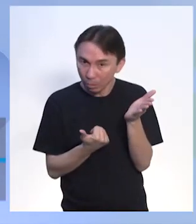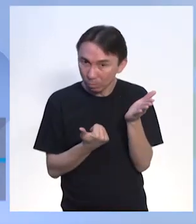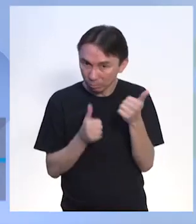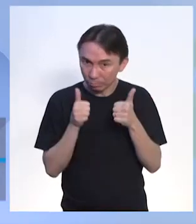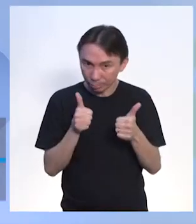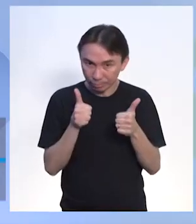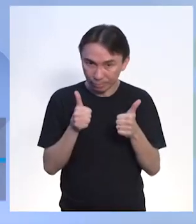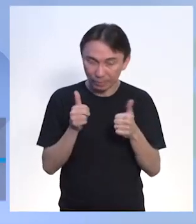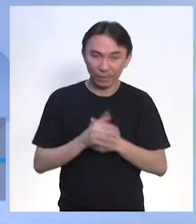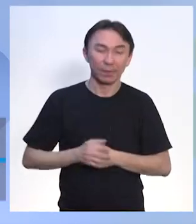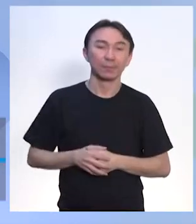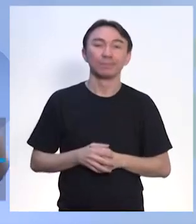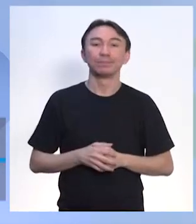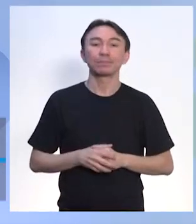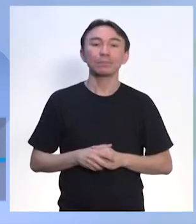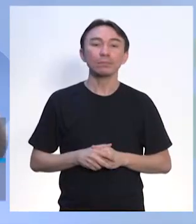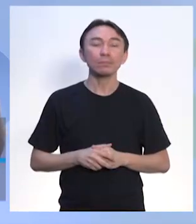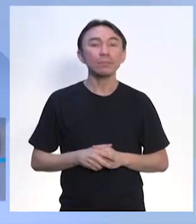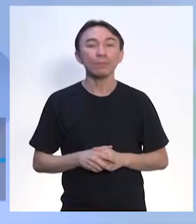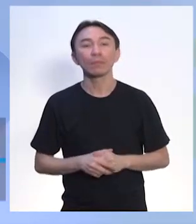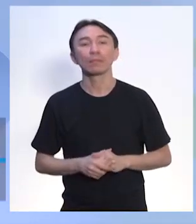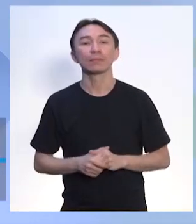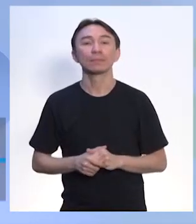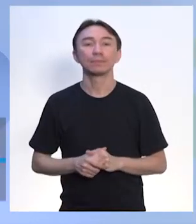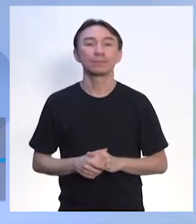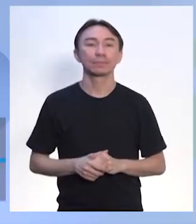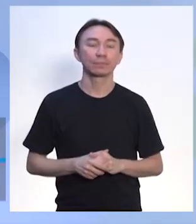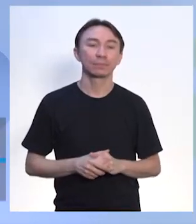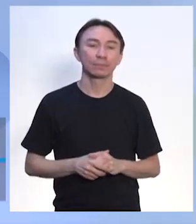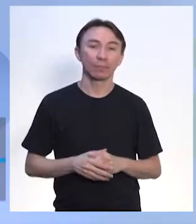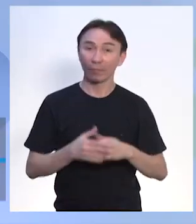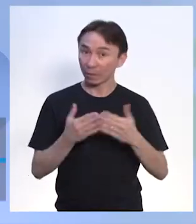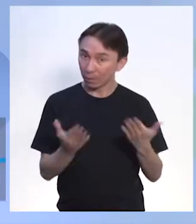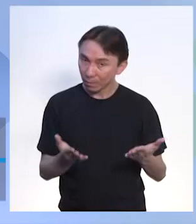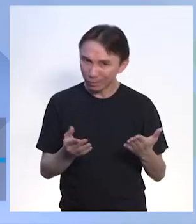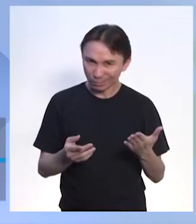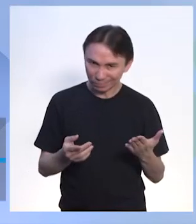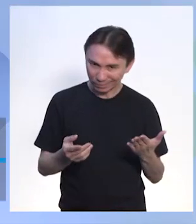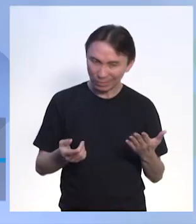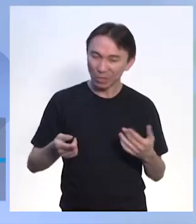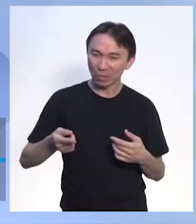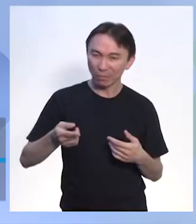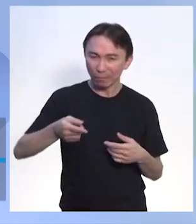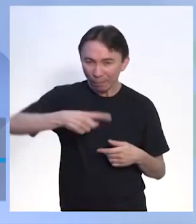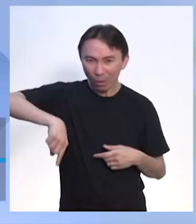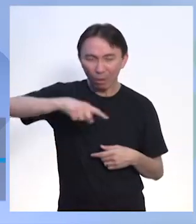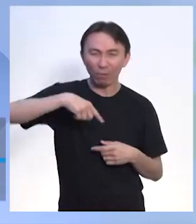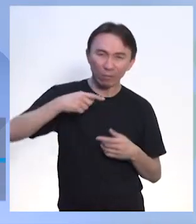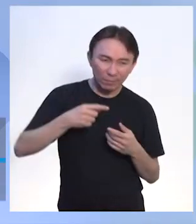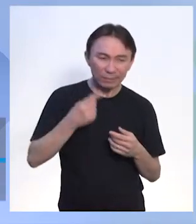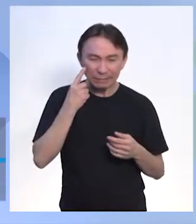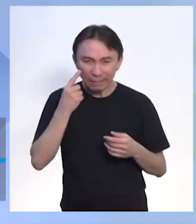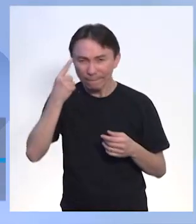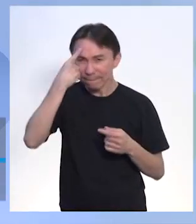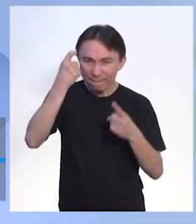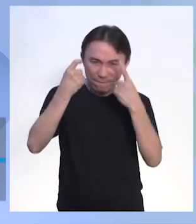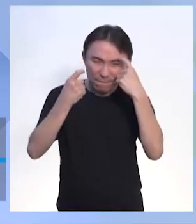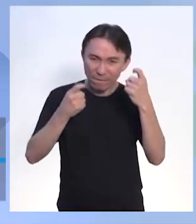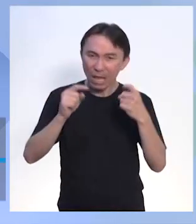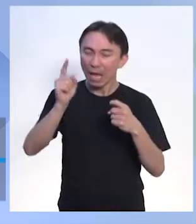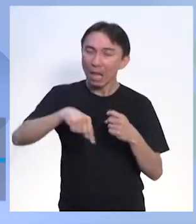Então, essa ideia aí que nós vimos, que nós elaboramos, é uma forma de vocês